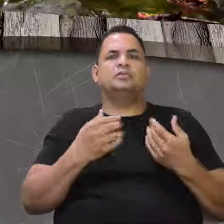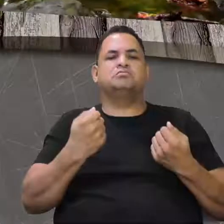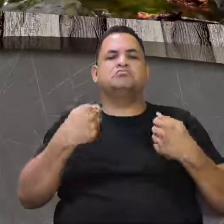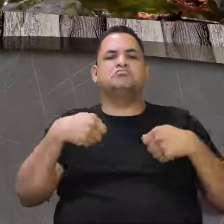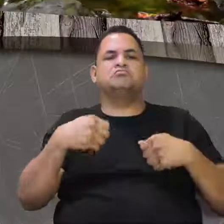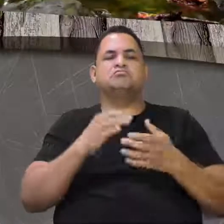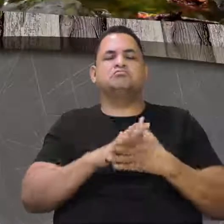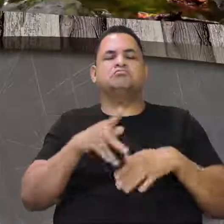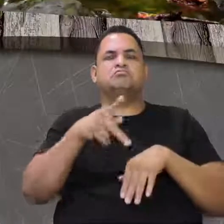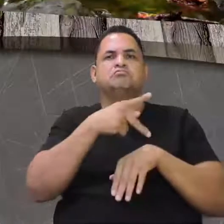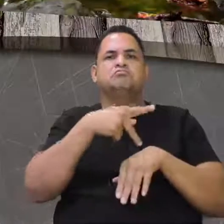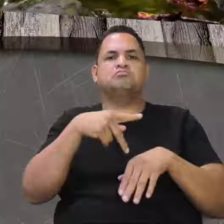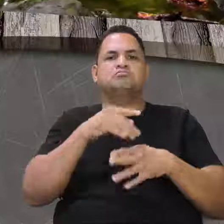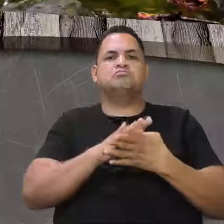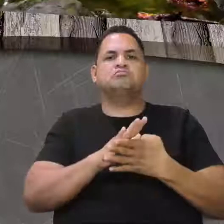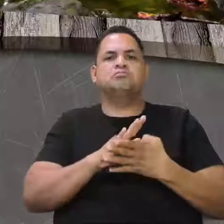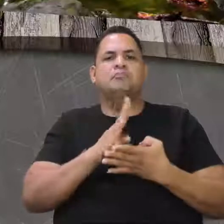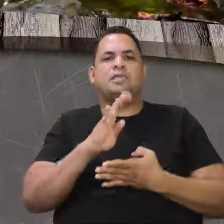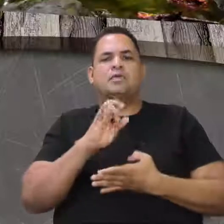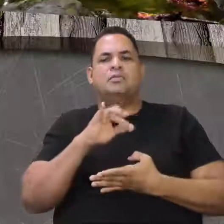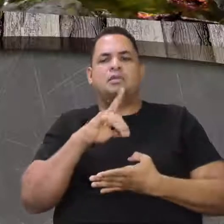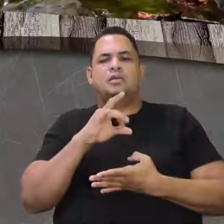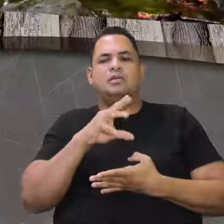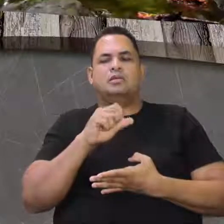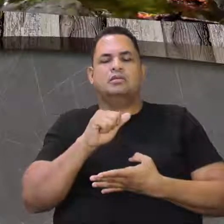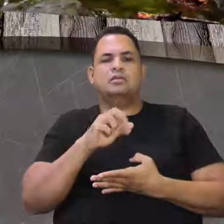permite, o país permite a biopirataria